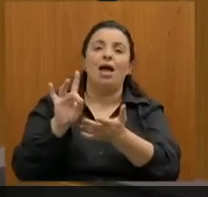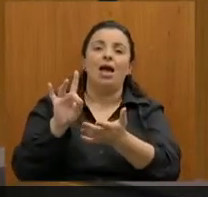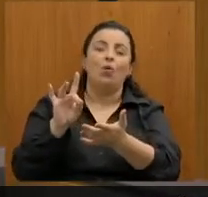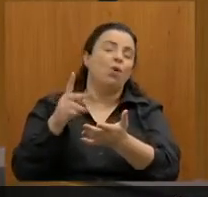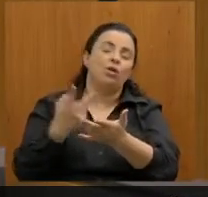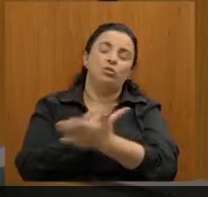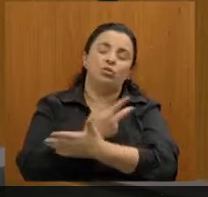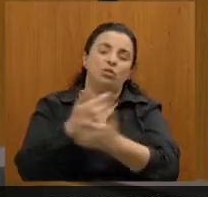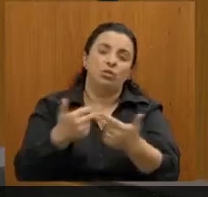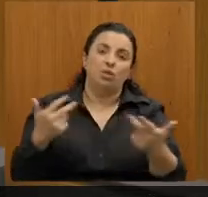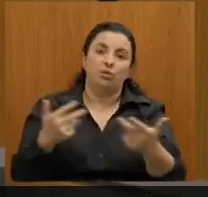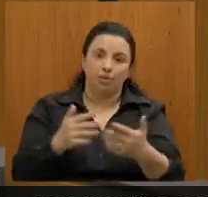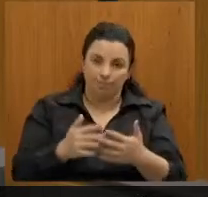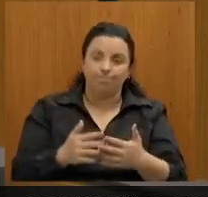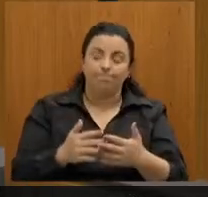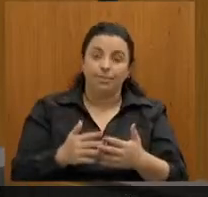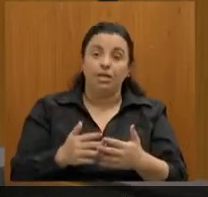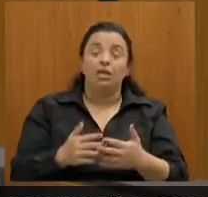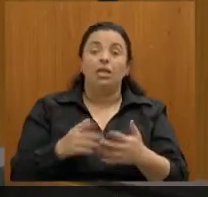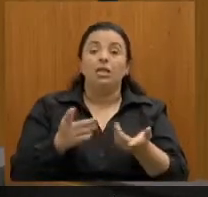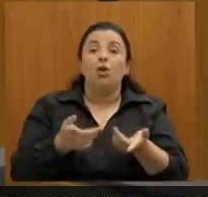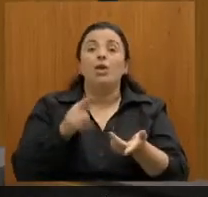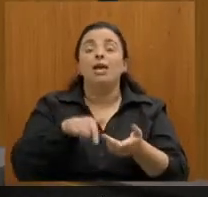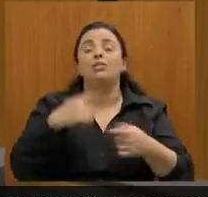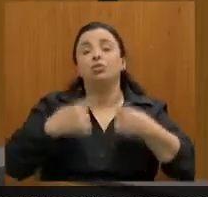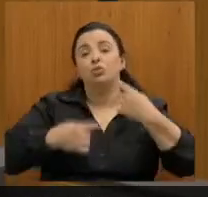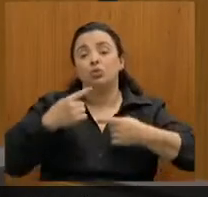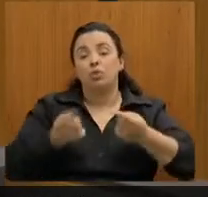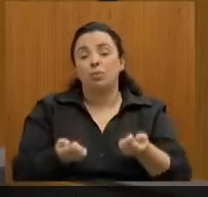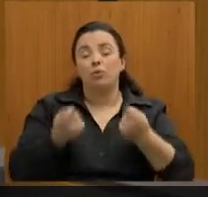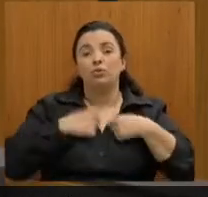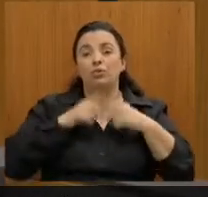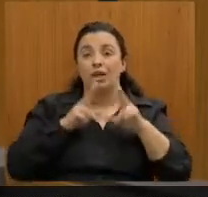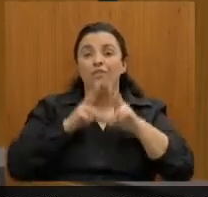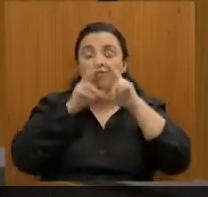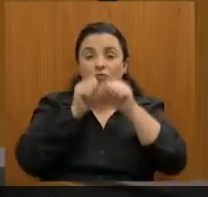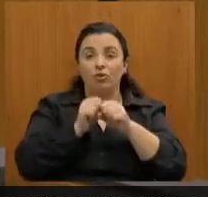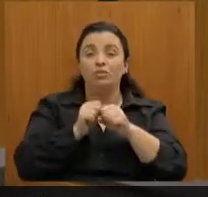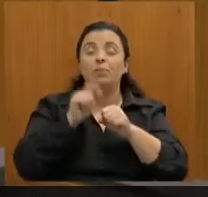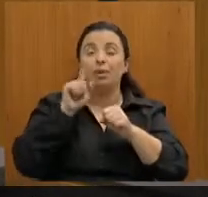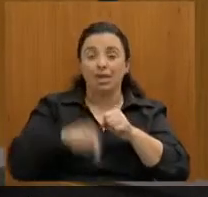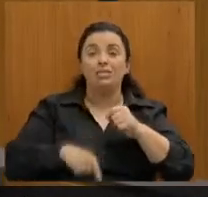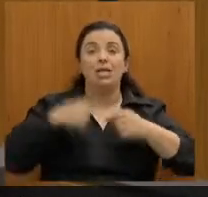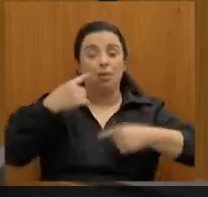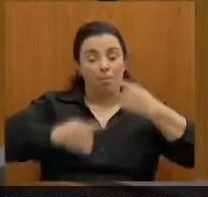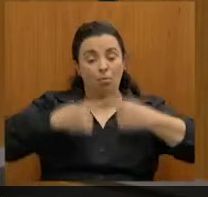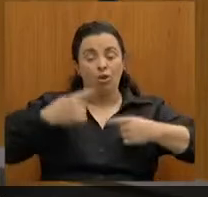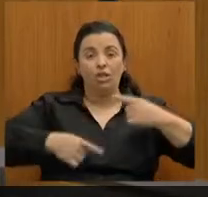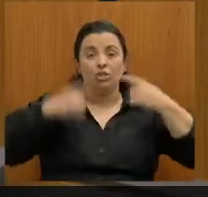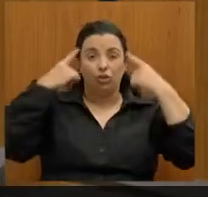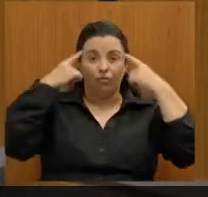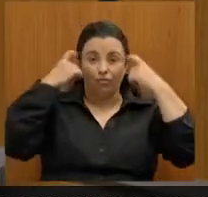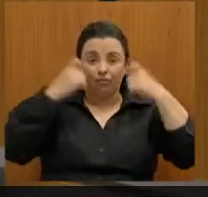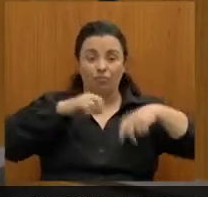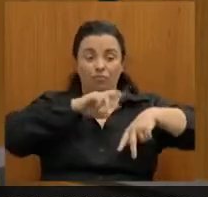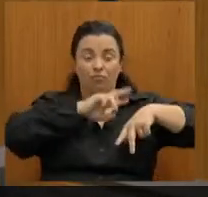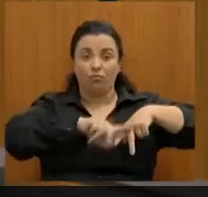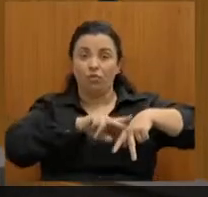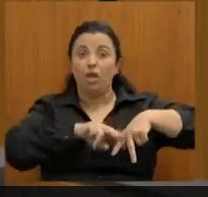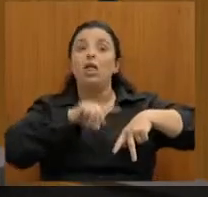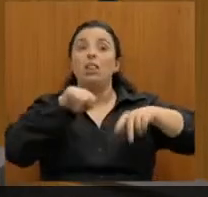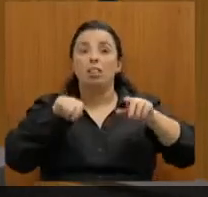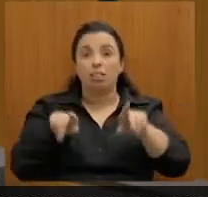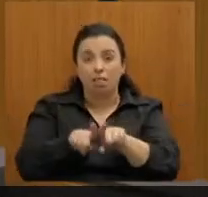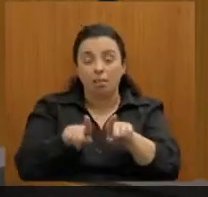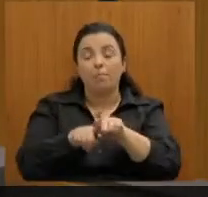deputada Ana Paula Siqueira também nos fortaleça para que as violências políticas de gênero elas também sejam